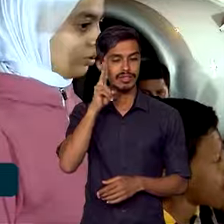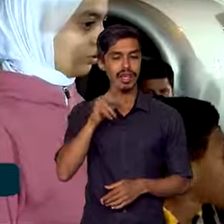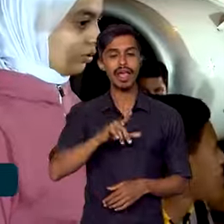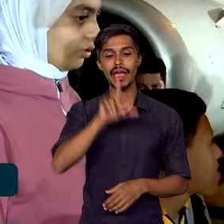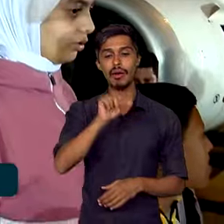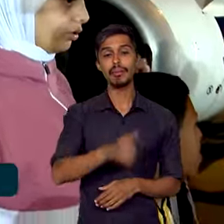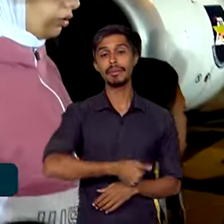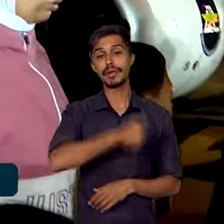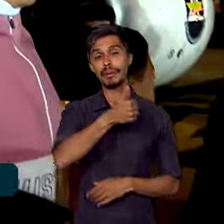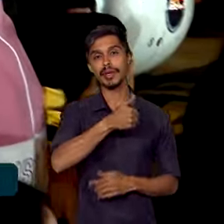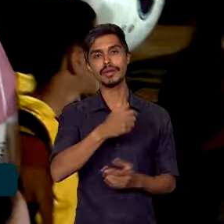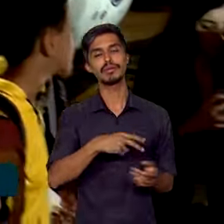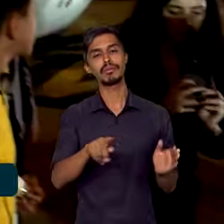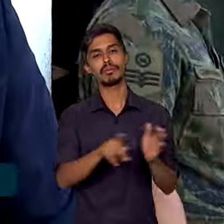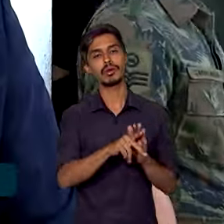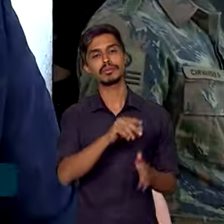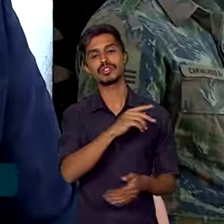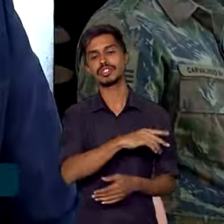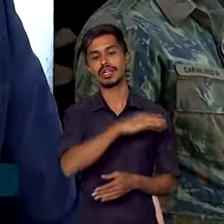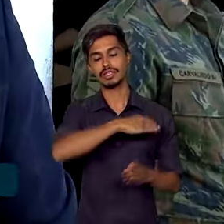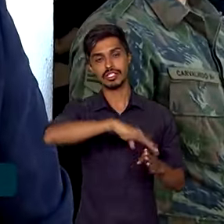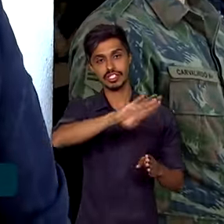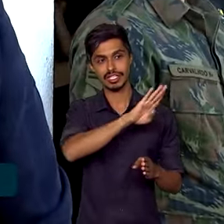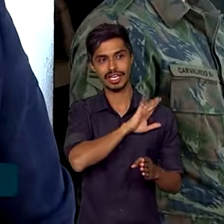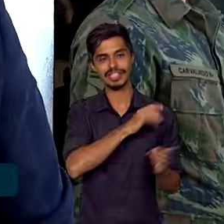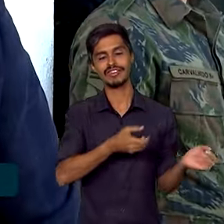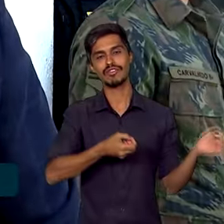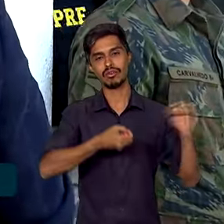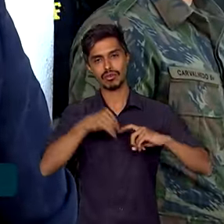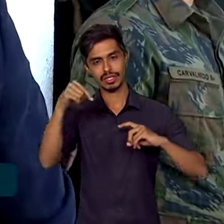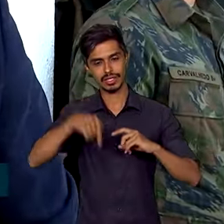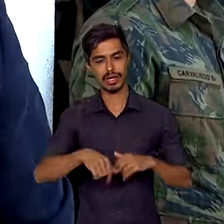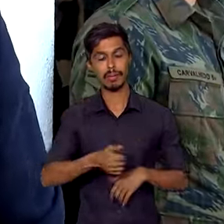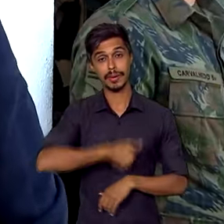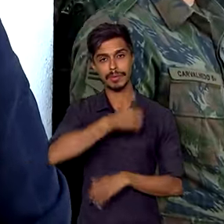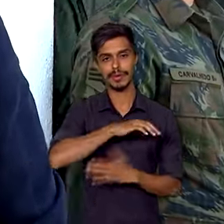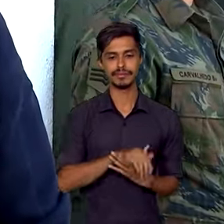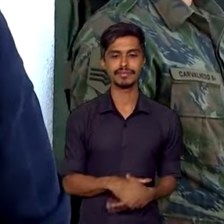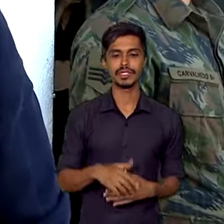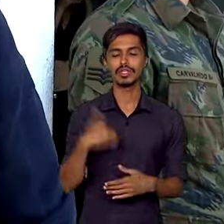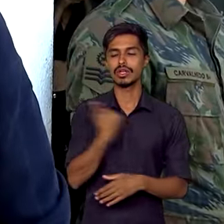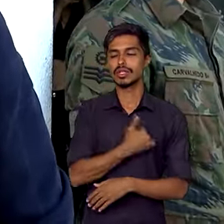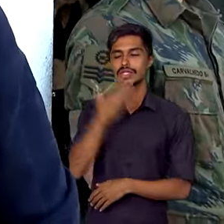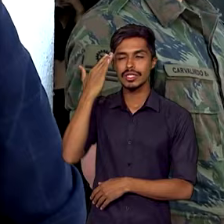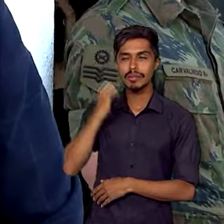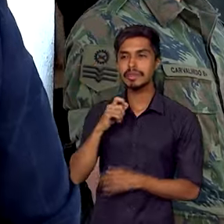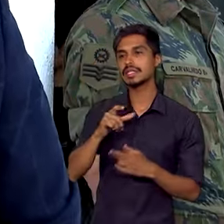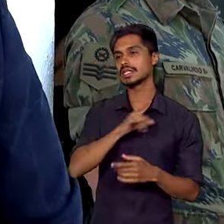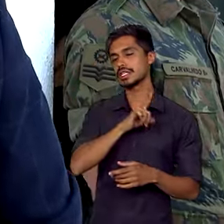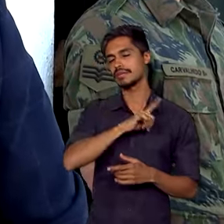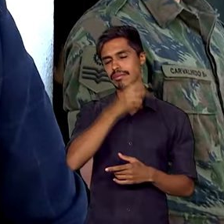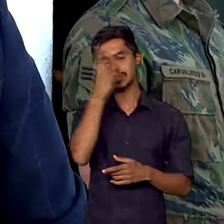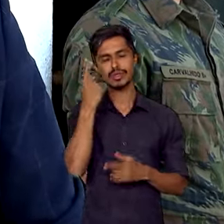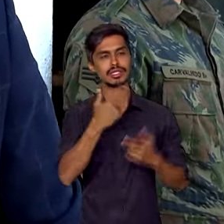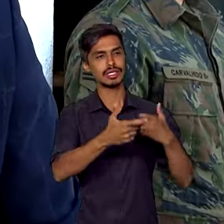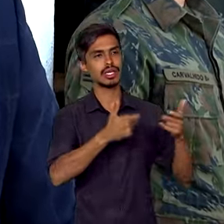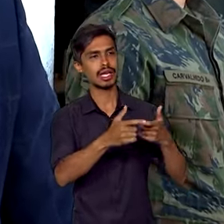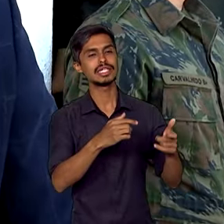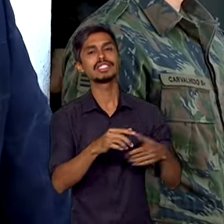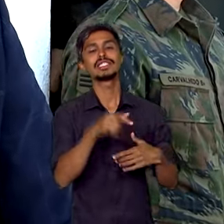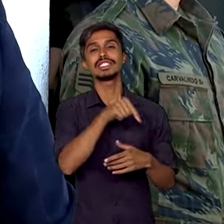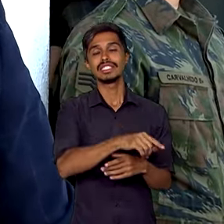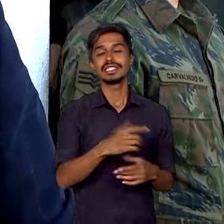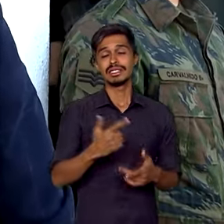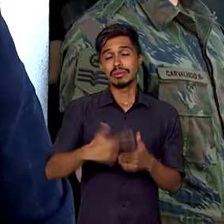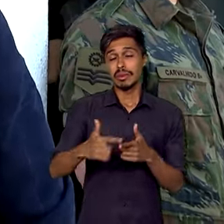com repatriados de Gaza. A gente sabe que a gente resgatou essas pessoas em meio à guerra, né? As pessoas então tinham problemas de saúde, tinham problemas